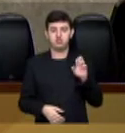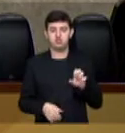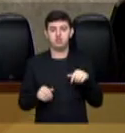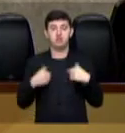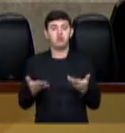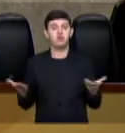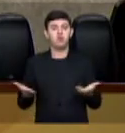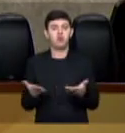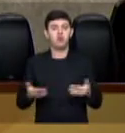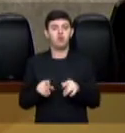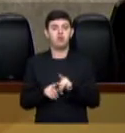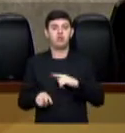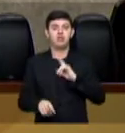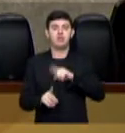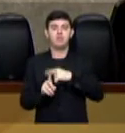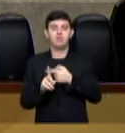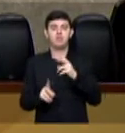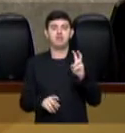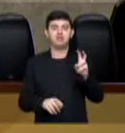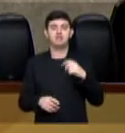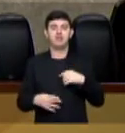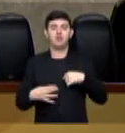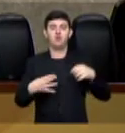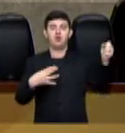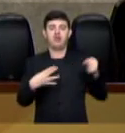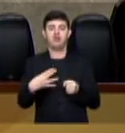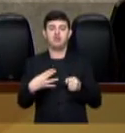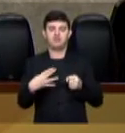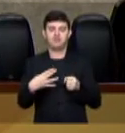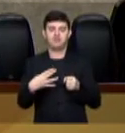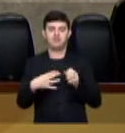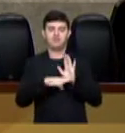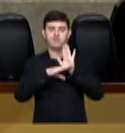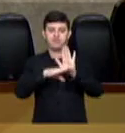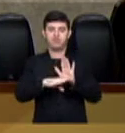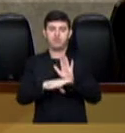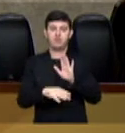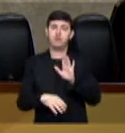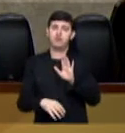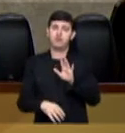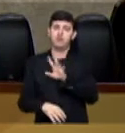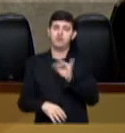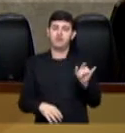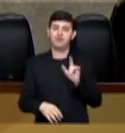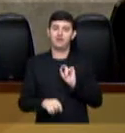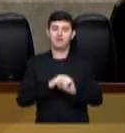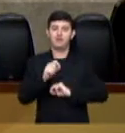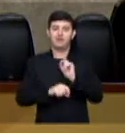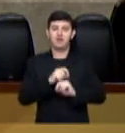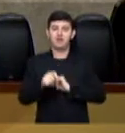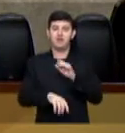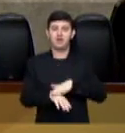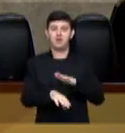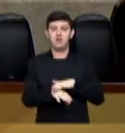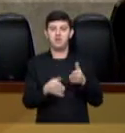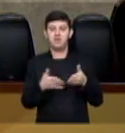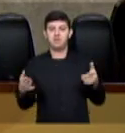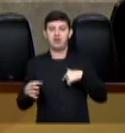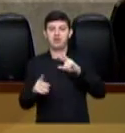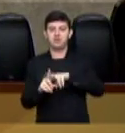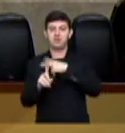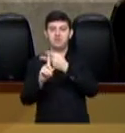Temos agora 5 amicurie que vão dividir o prazo